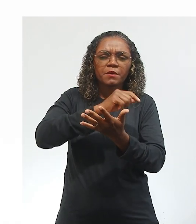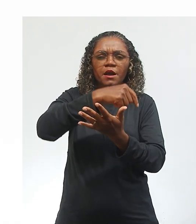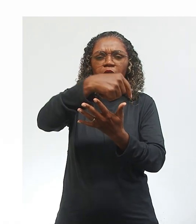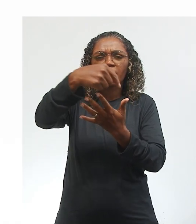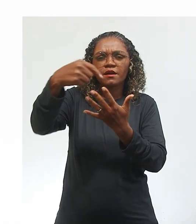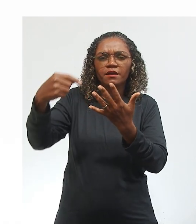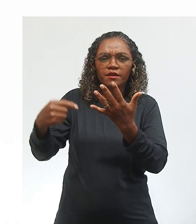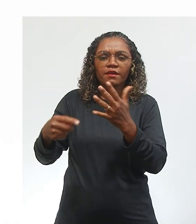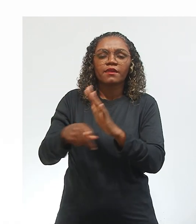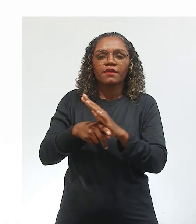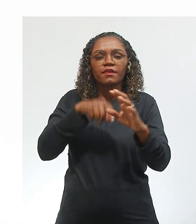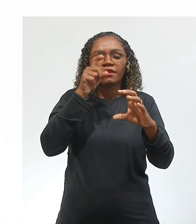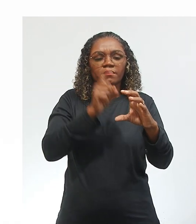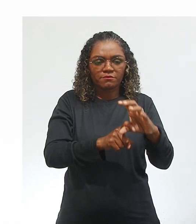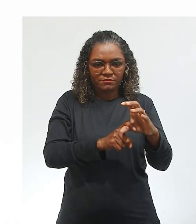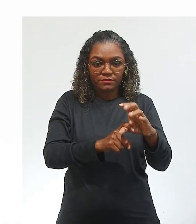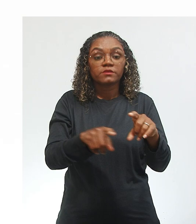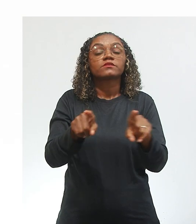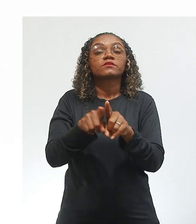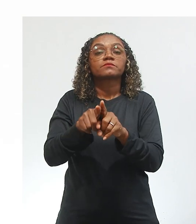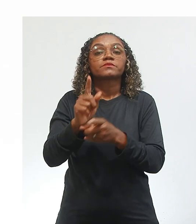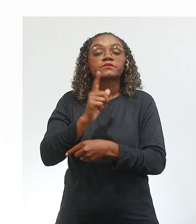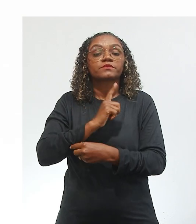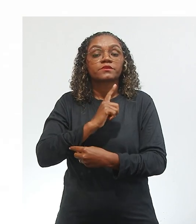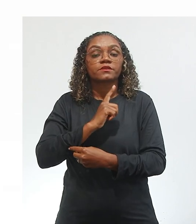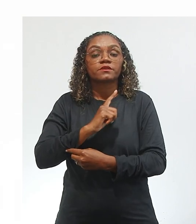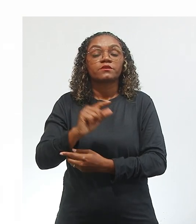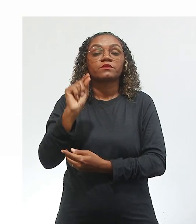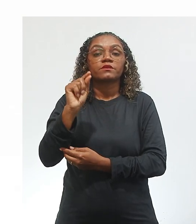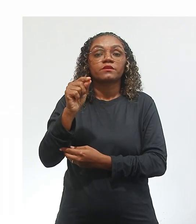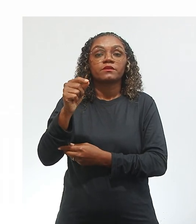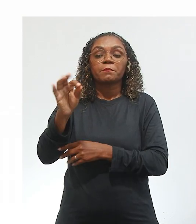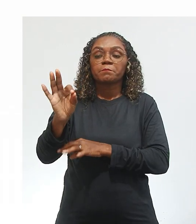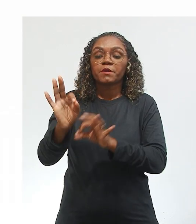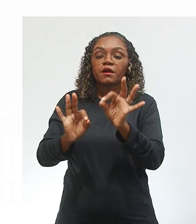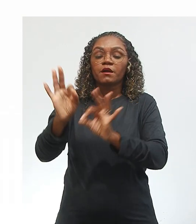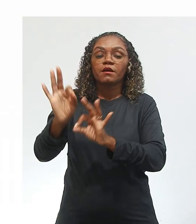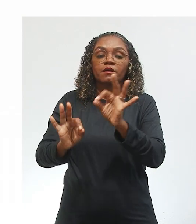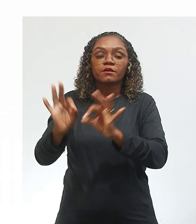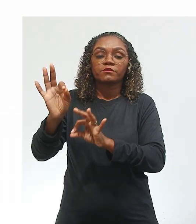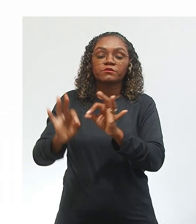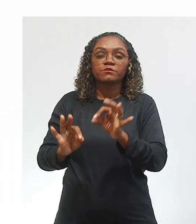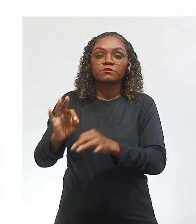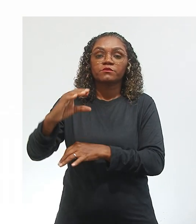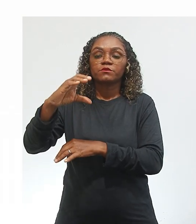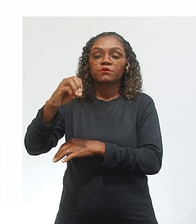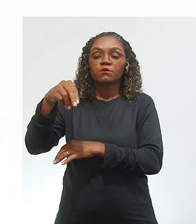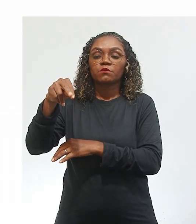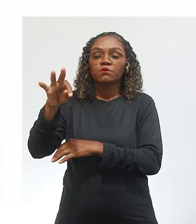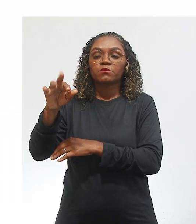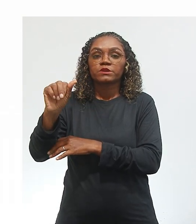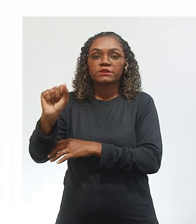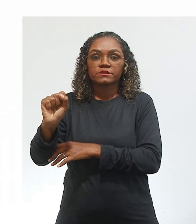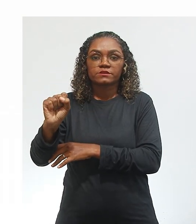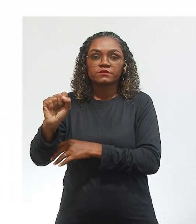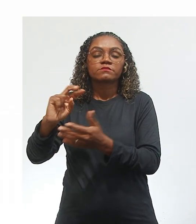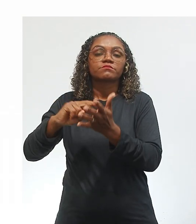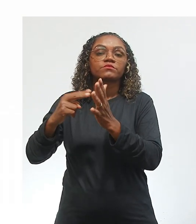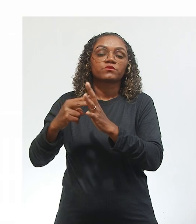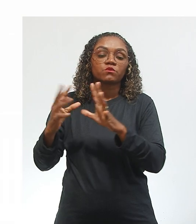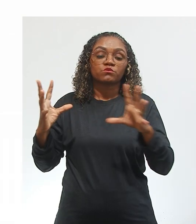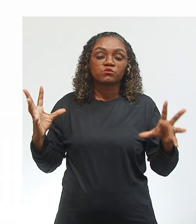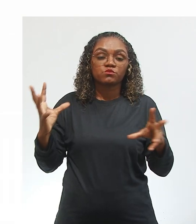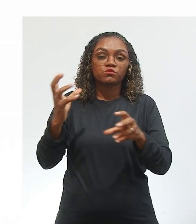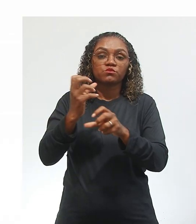são consideradas contas. E temos aqui também o plano de contas, que é o que? O conjunto dessas contas, que